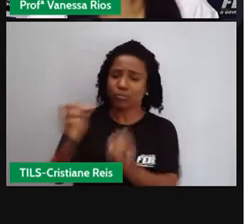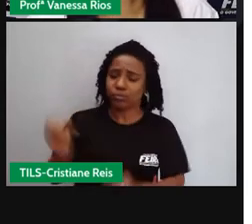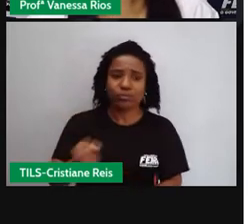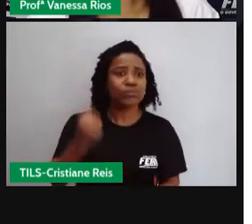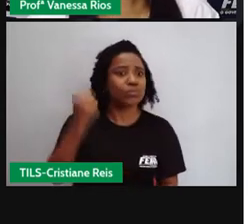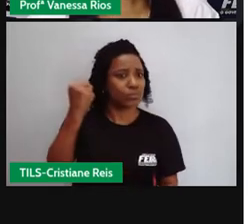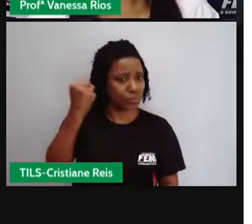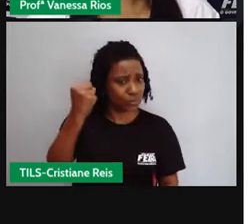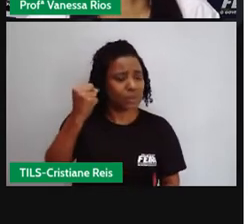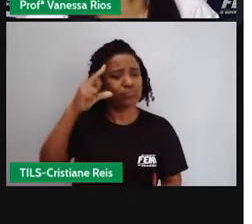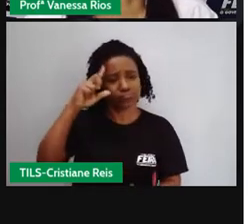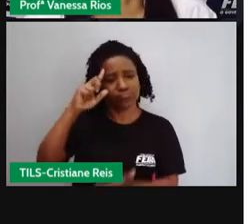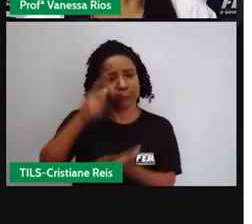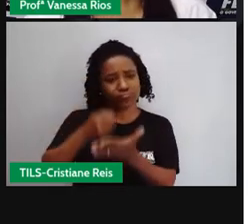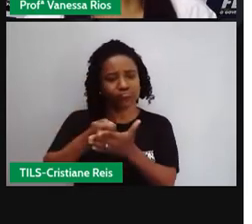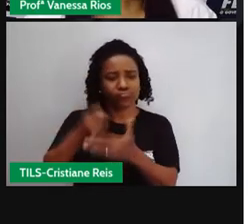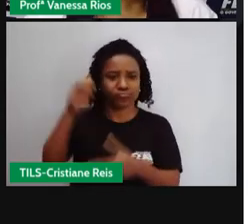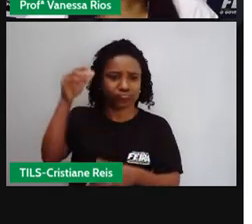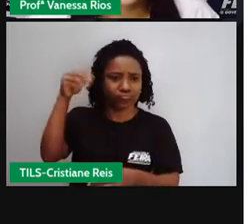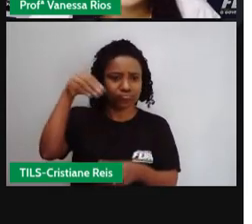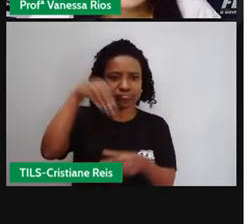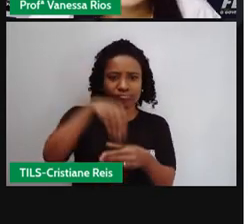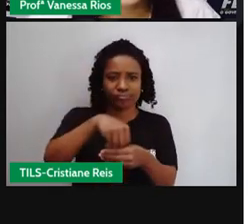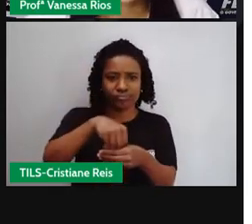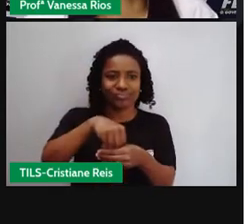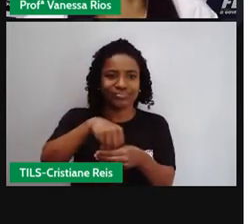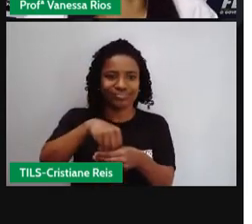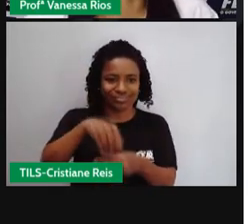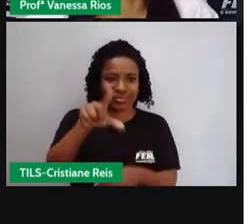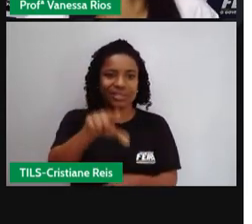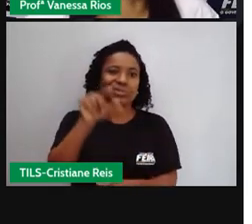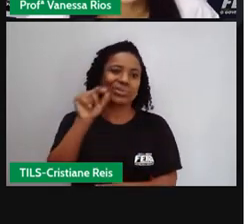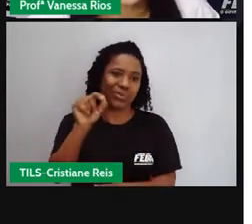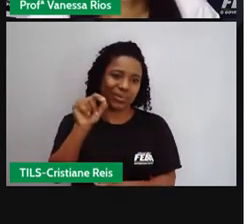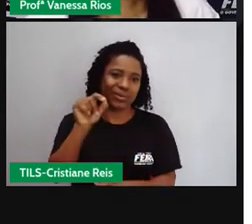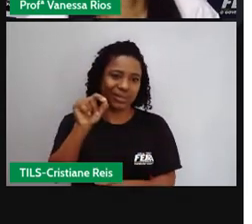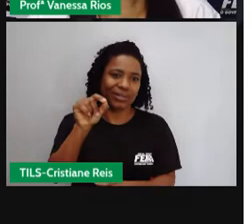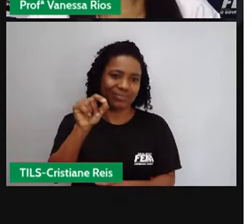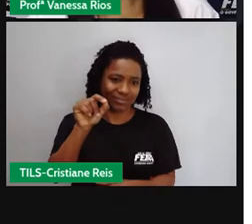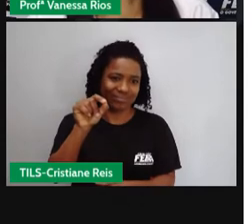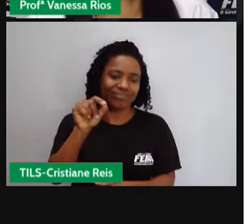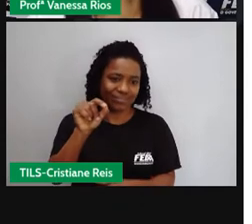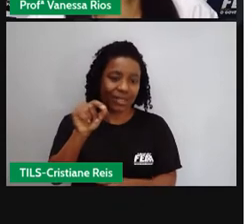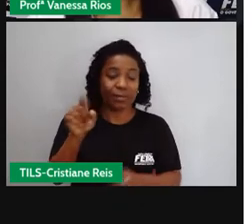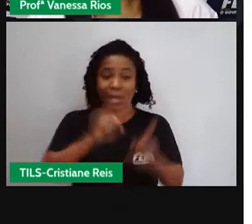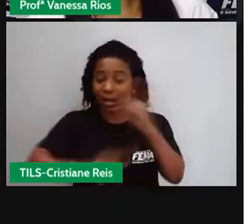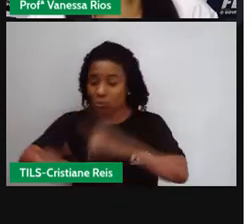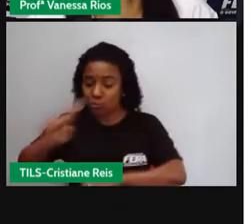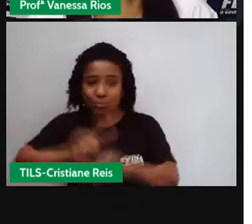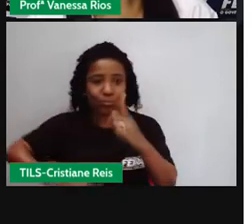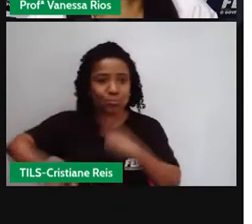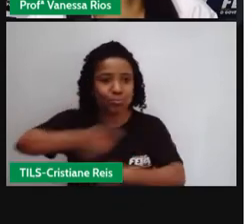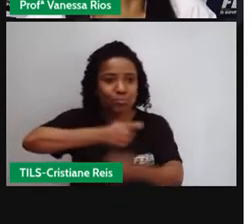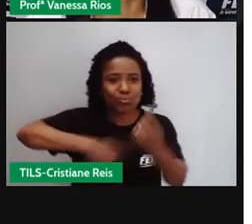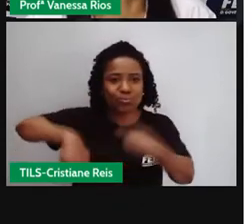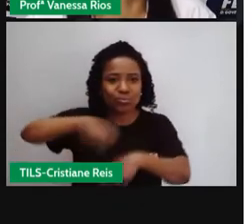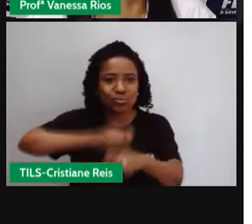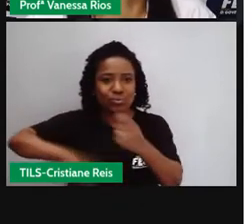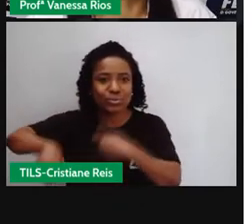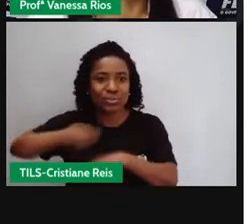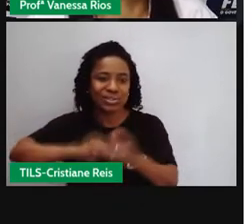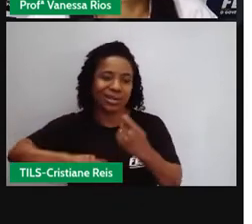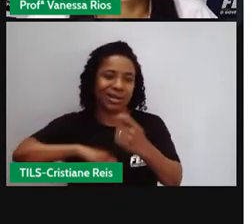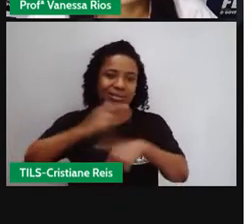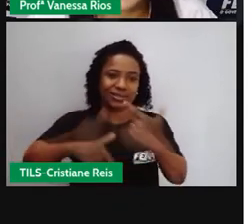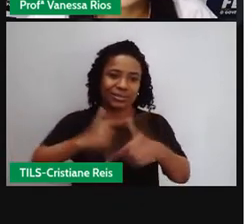vai liderar, vai tomar conta ali, né, administrar todas as questões, as ações e também